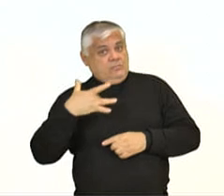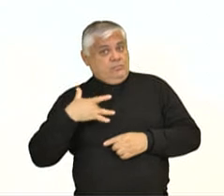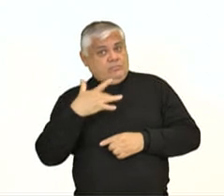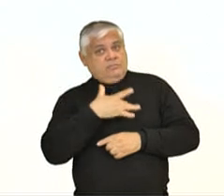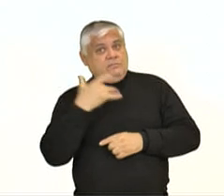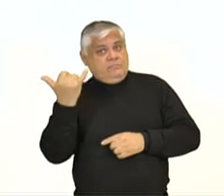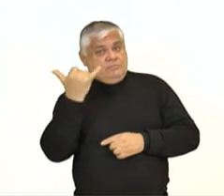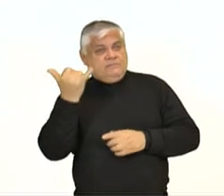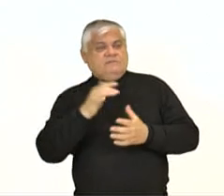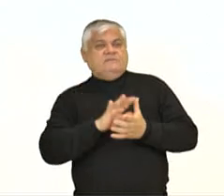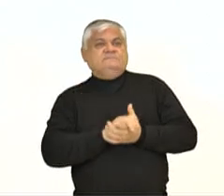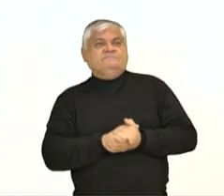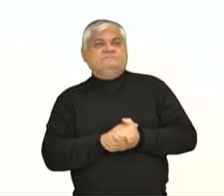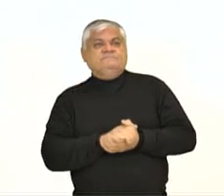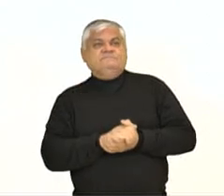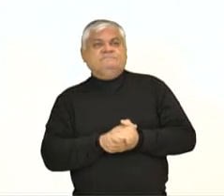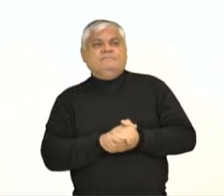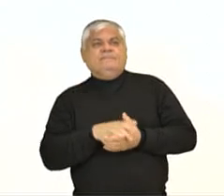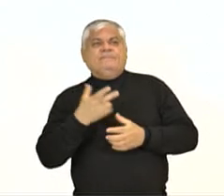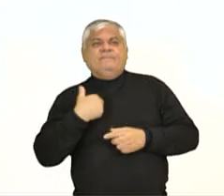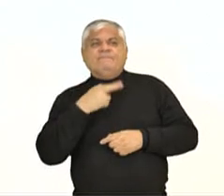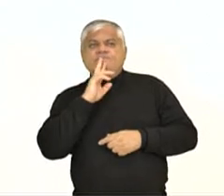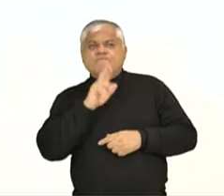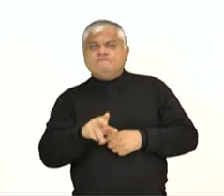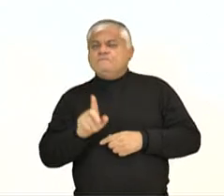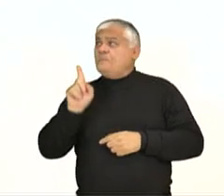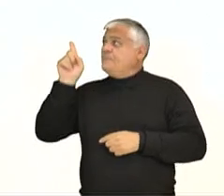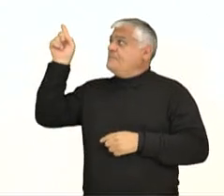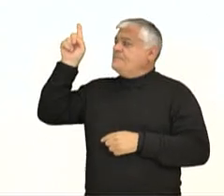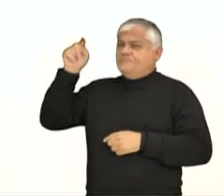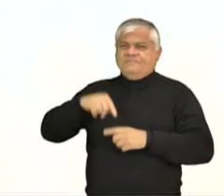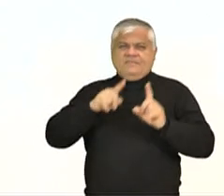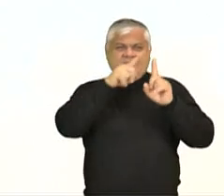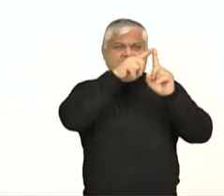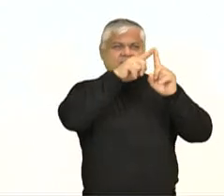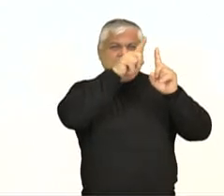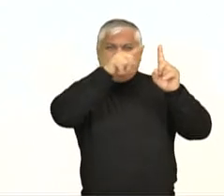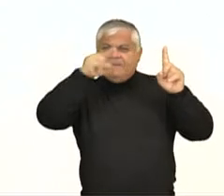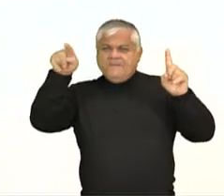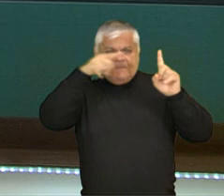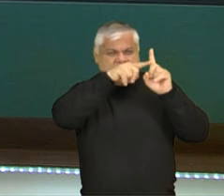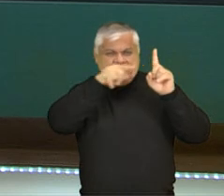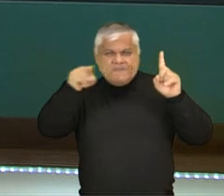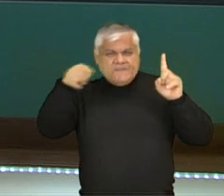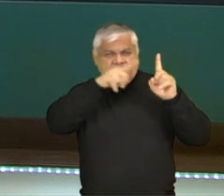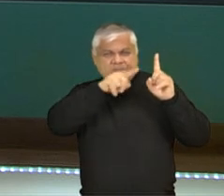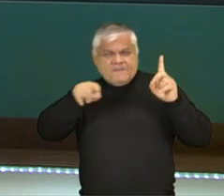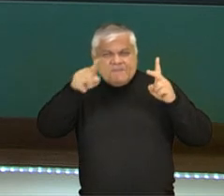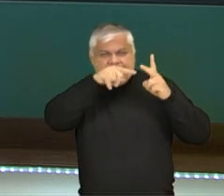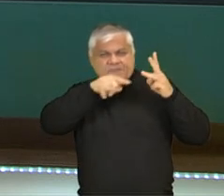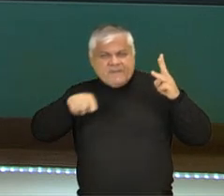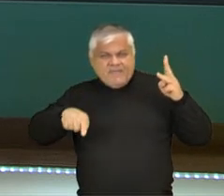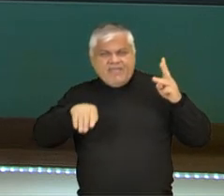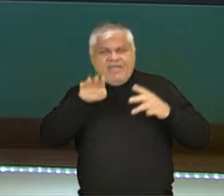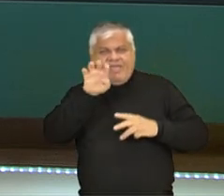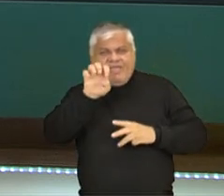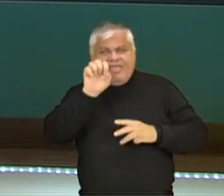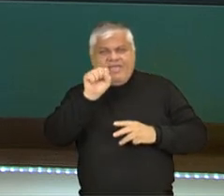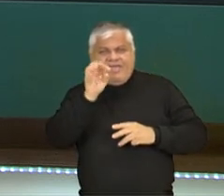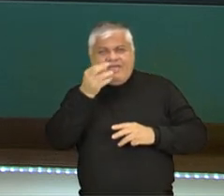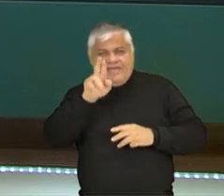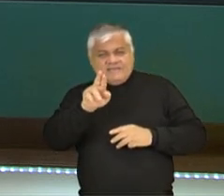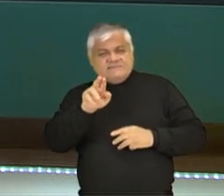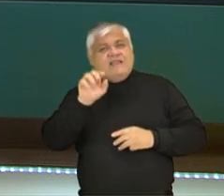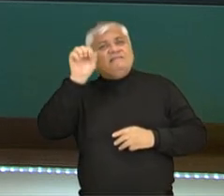Agora respondendo, essa estrutura orgânica é um éster? Sim,